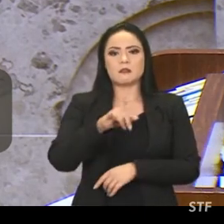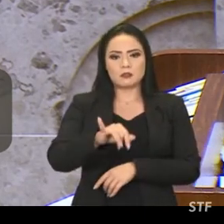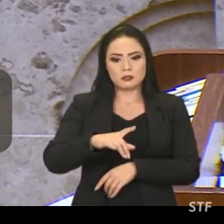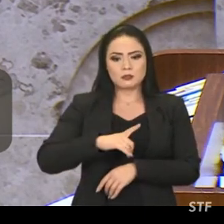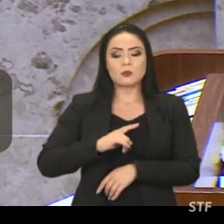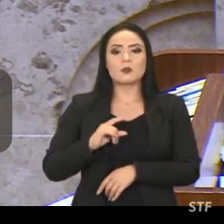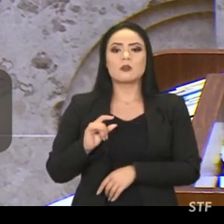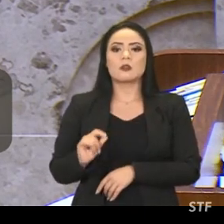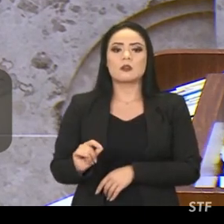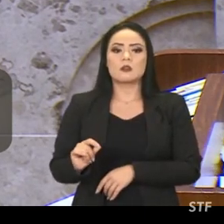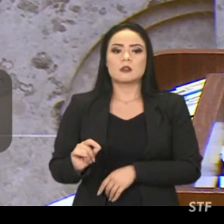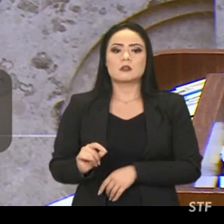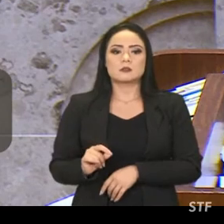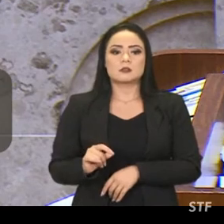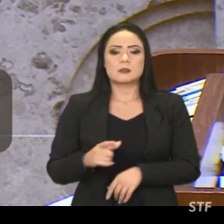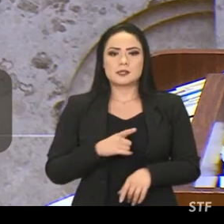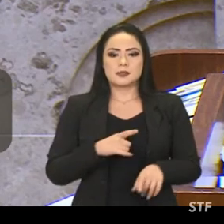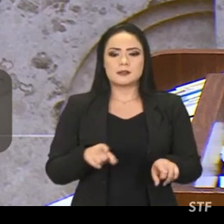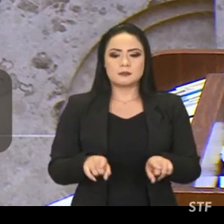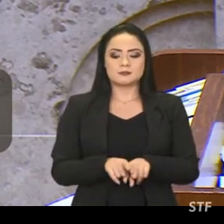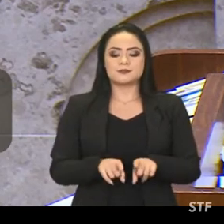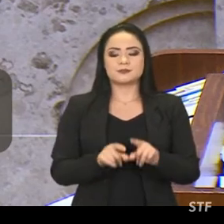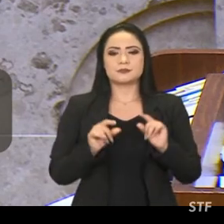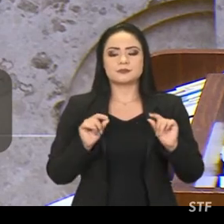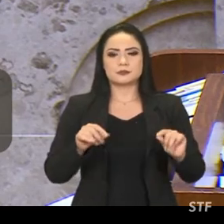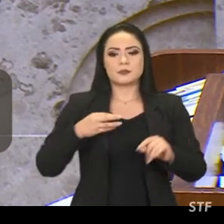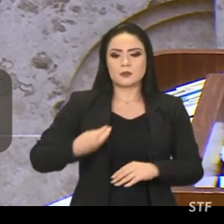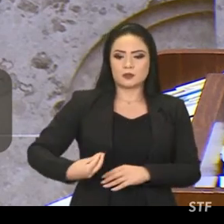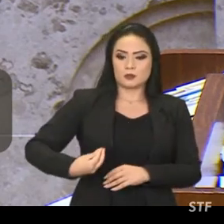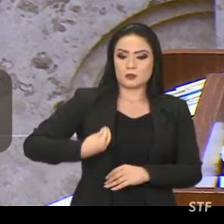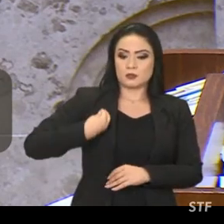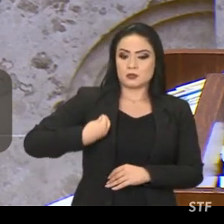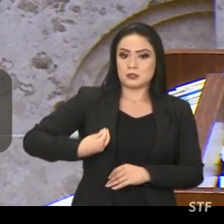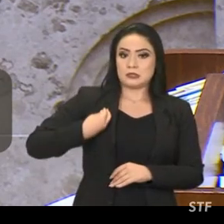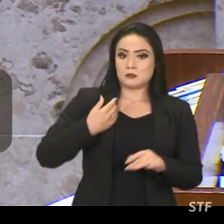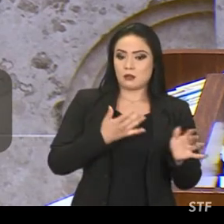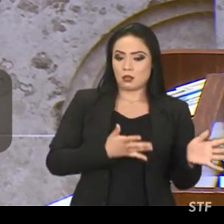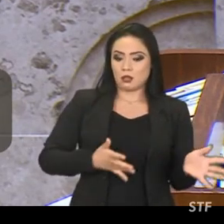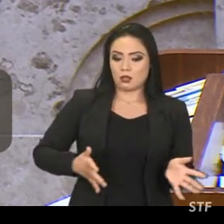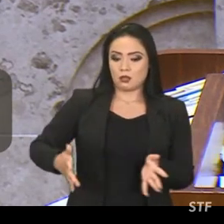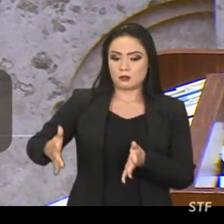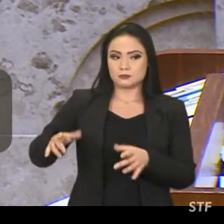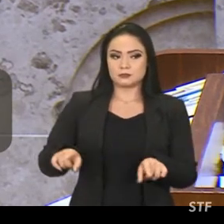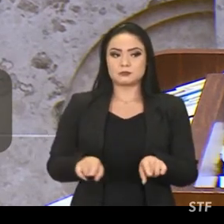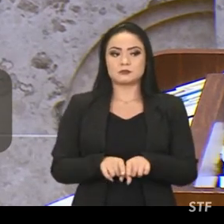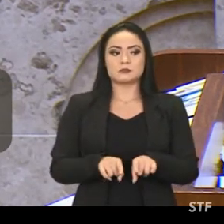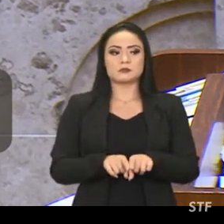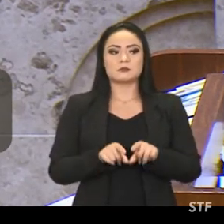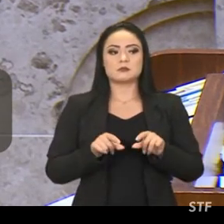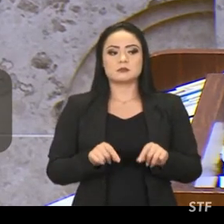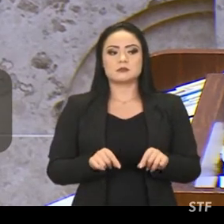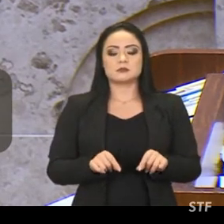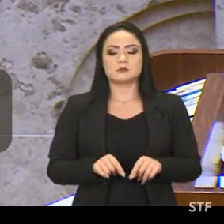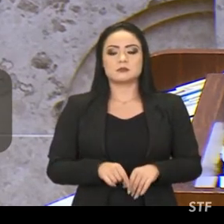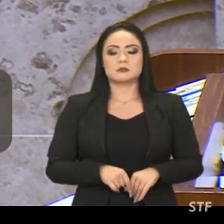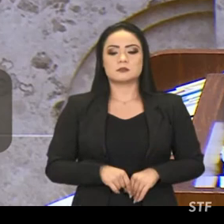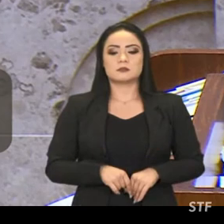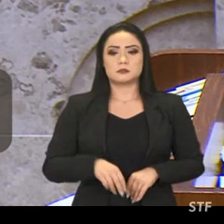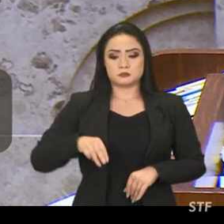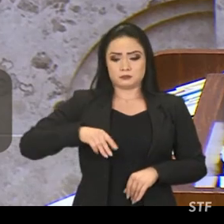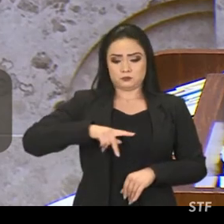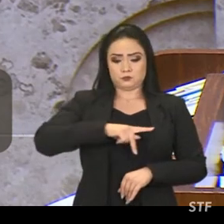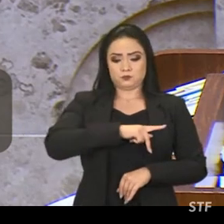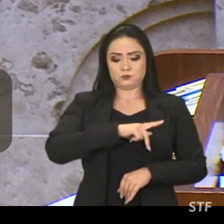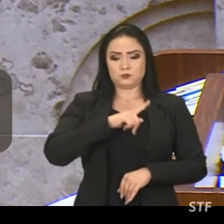ou pelo menos de manter a existência secular desse ramo do Ministério Público, o Ministério